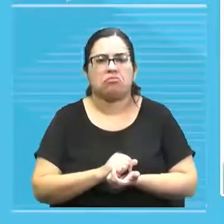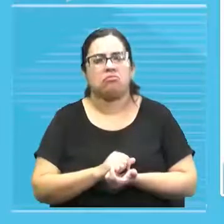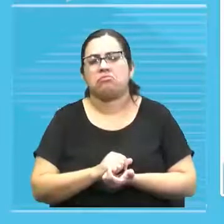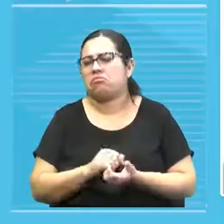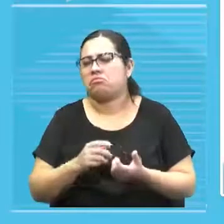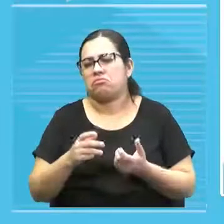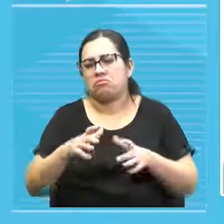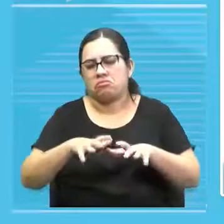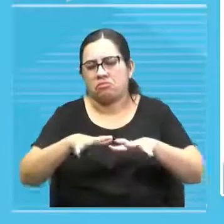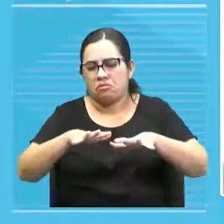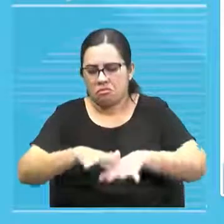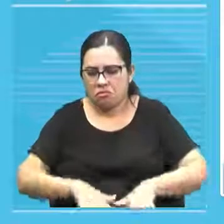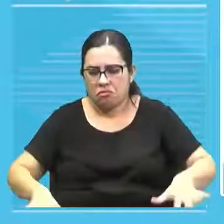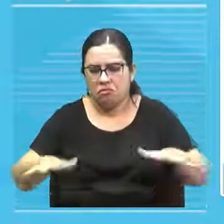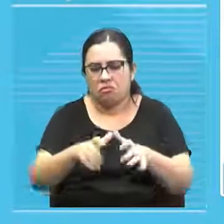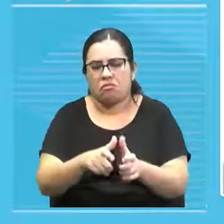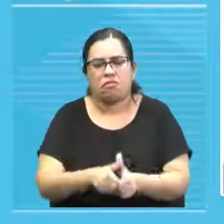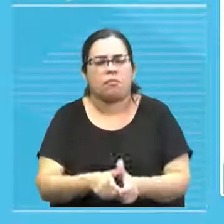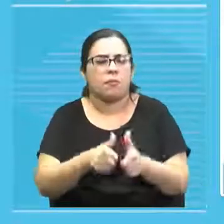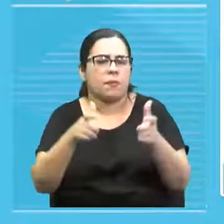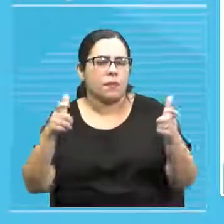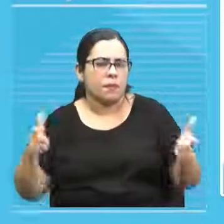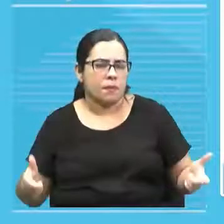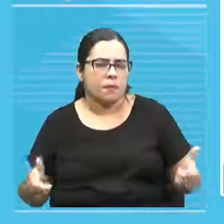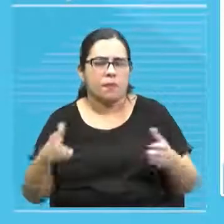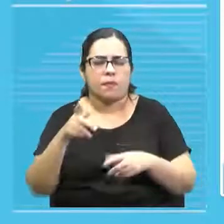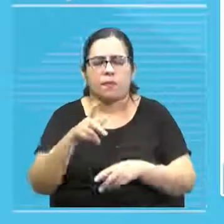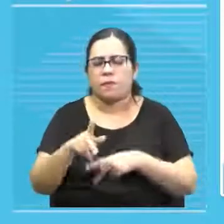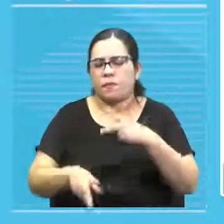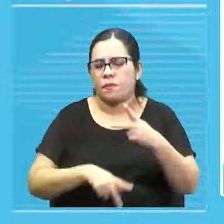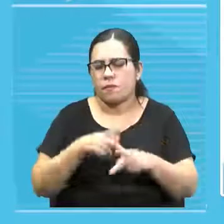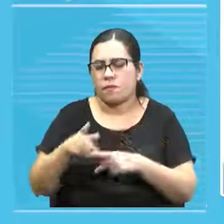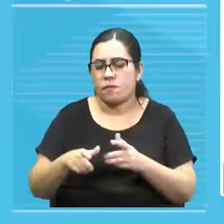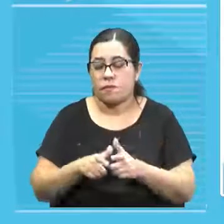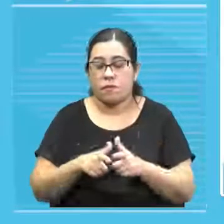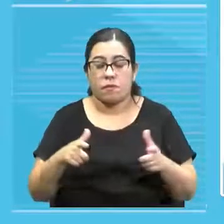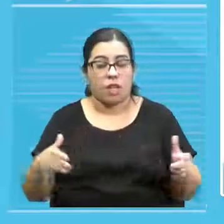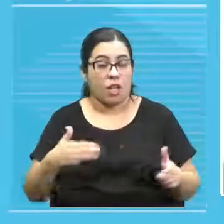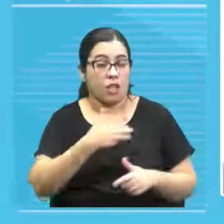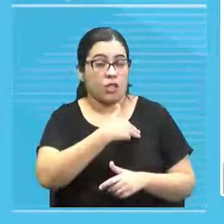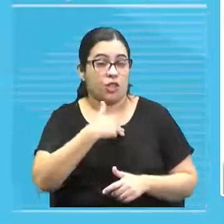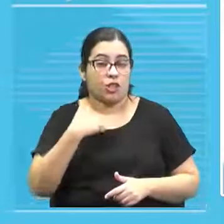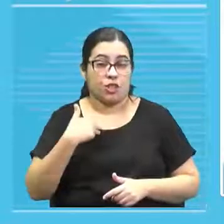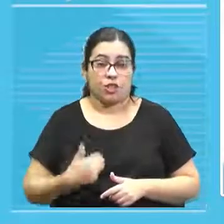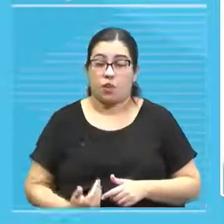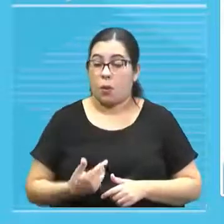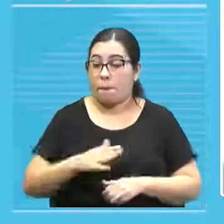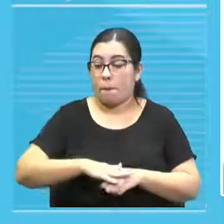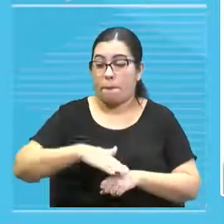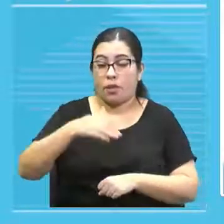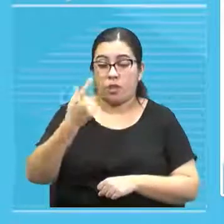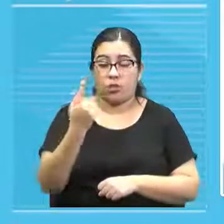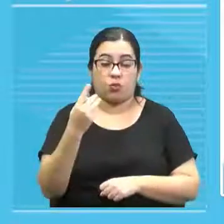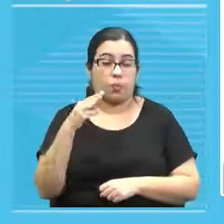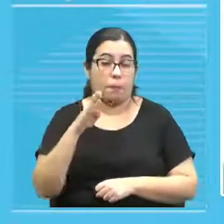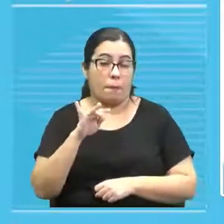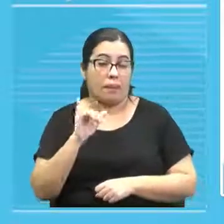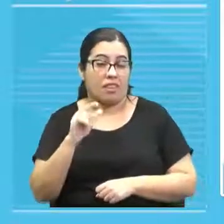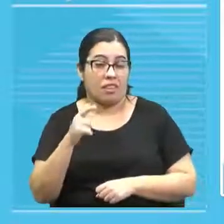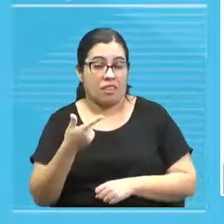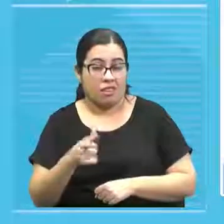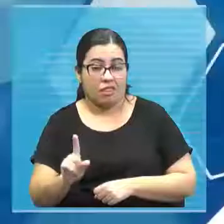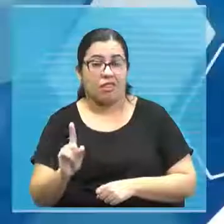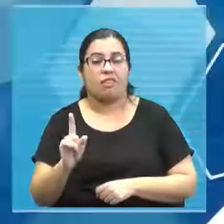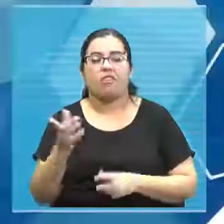continentais é uma grande densidade populacional a China tem mais de um bilhão de habitantes você vê a